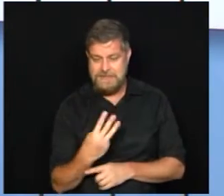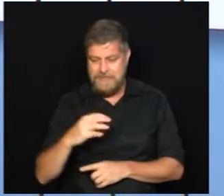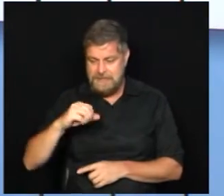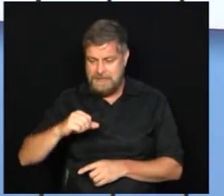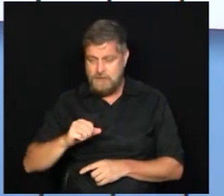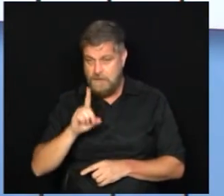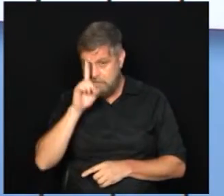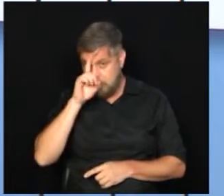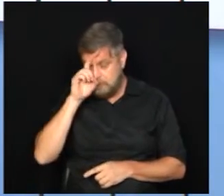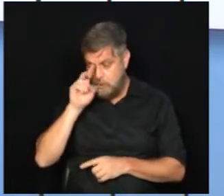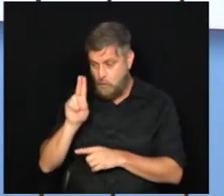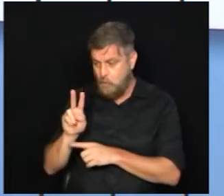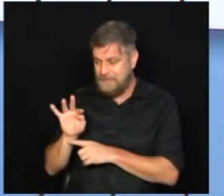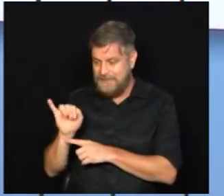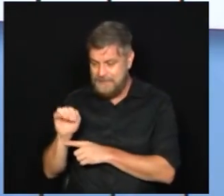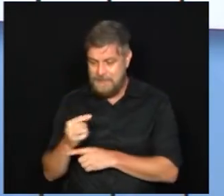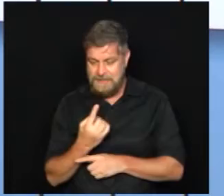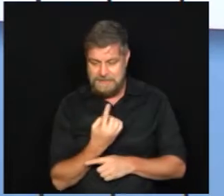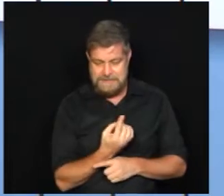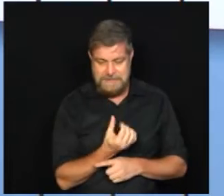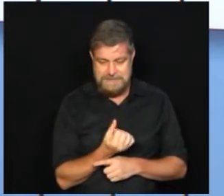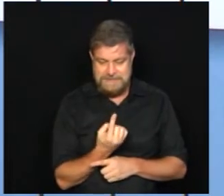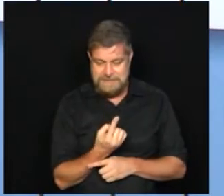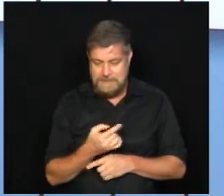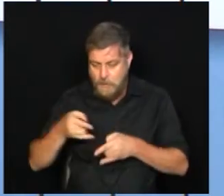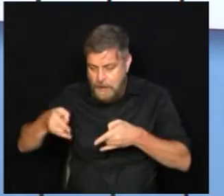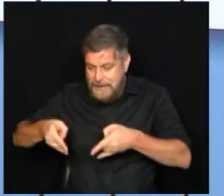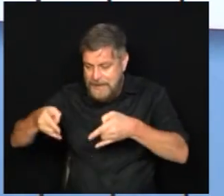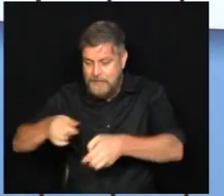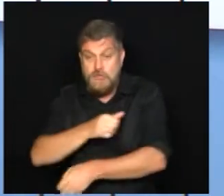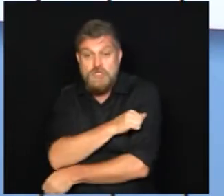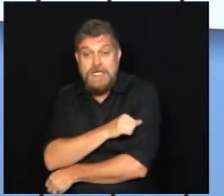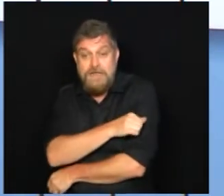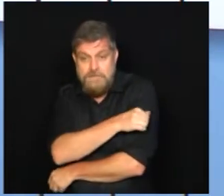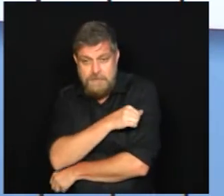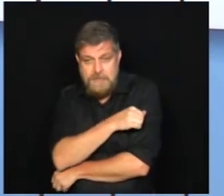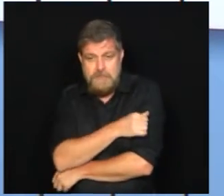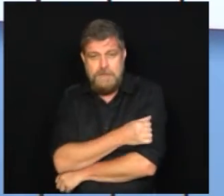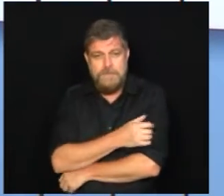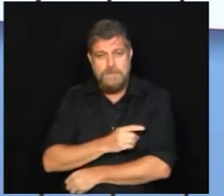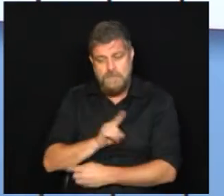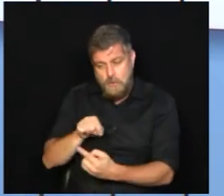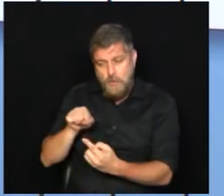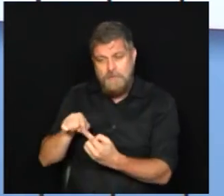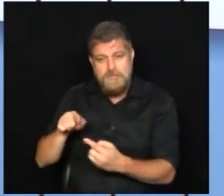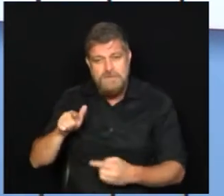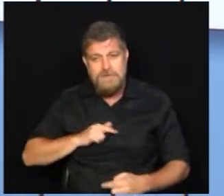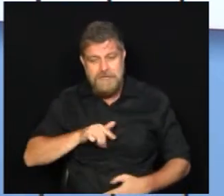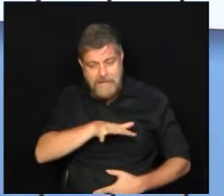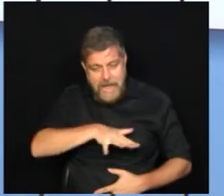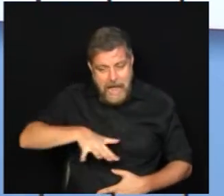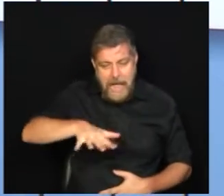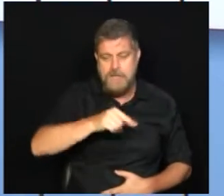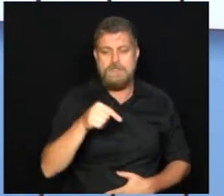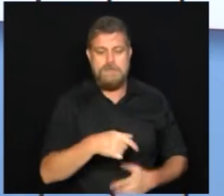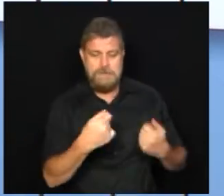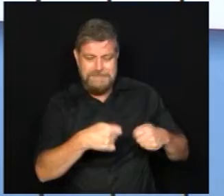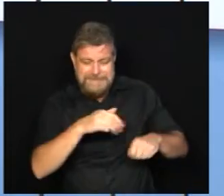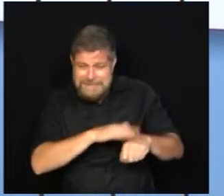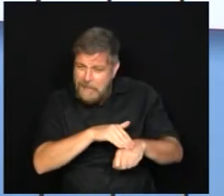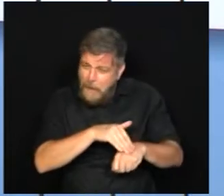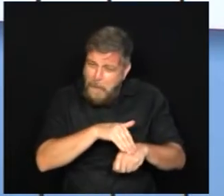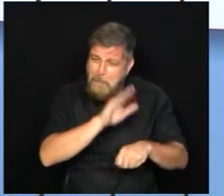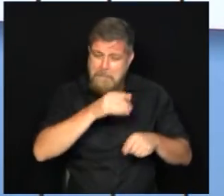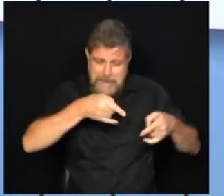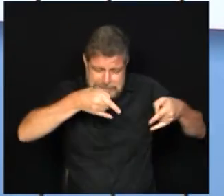UTI ES e 161 em enfermarias A ideia é que venham para as regiões que mais precisam